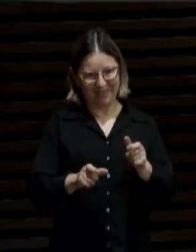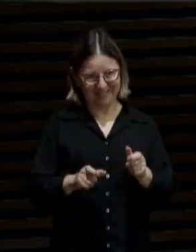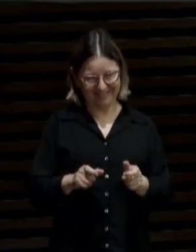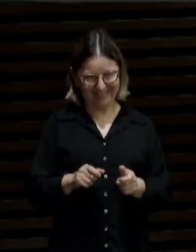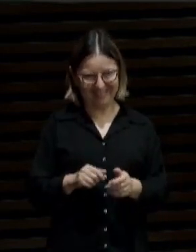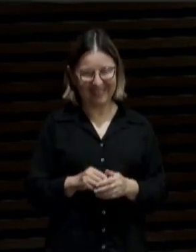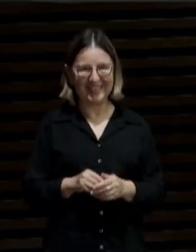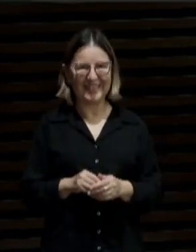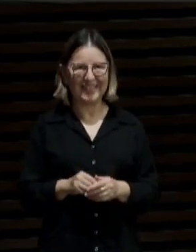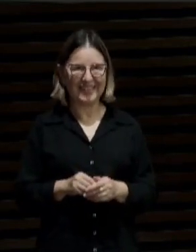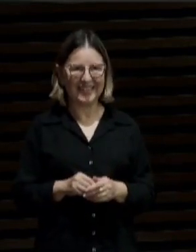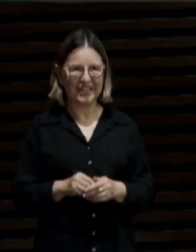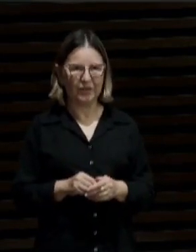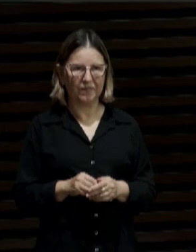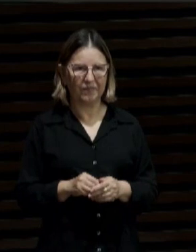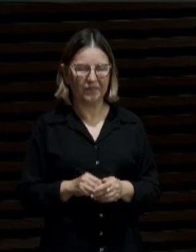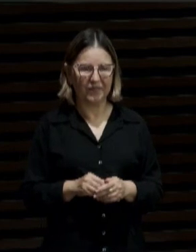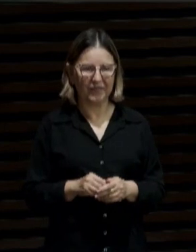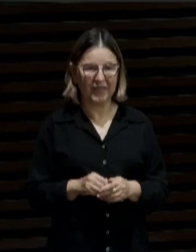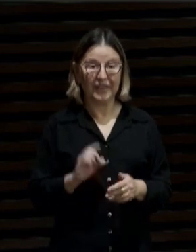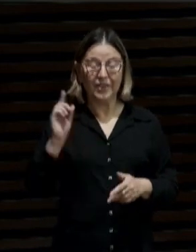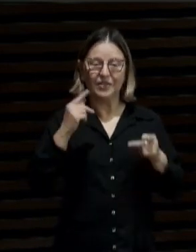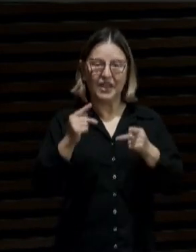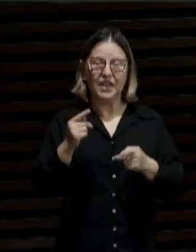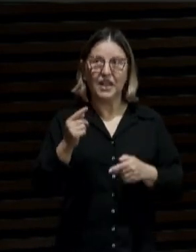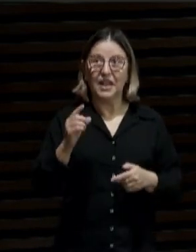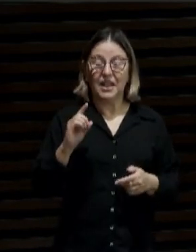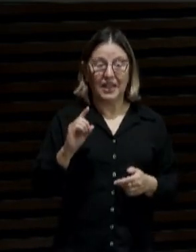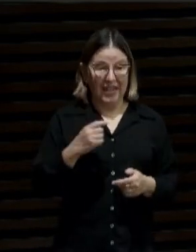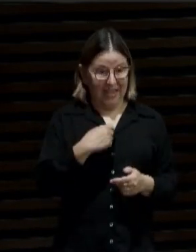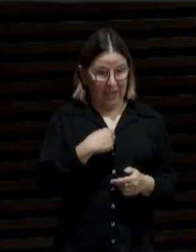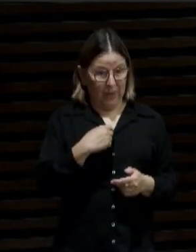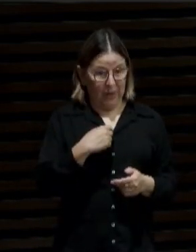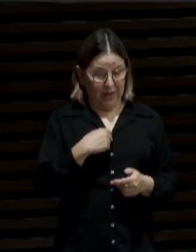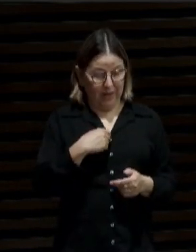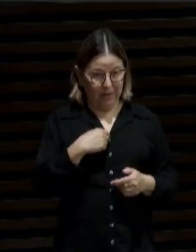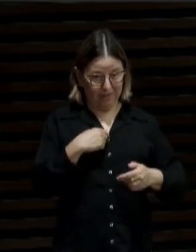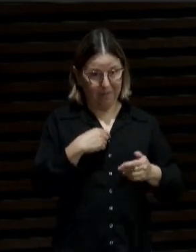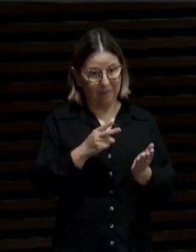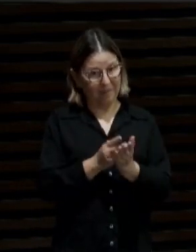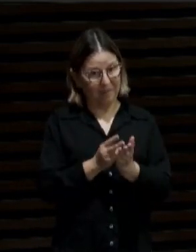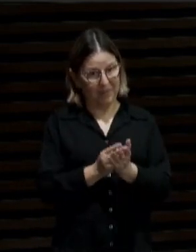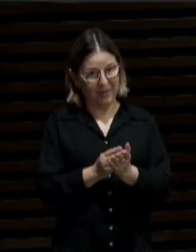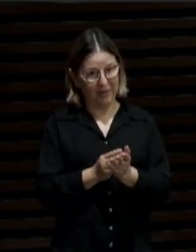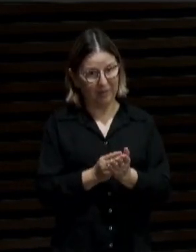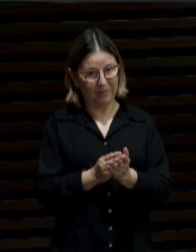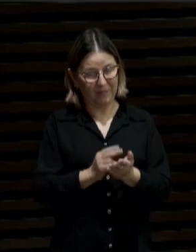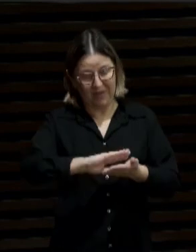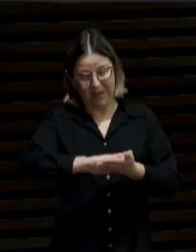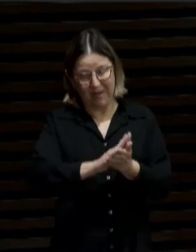Eu mesmo sou o que apago as tuas transgressões por amor de mim, e dos teus pecados não me